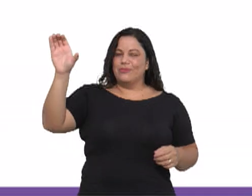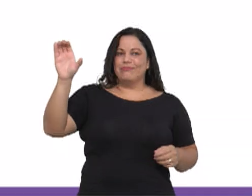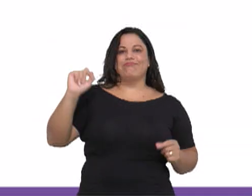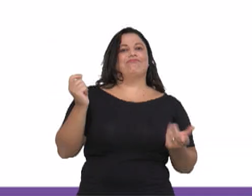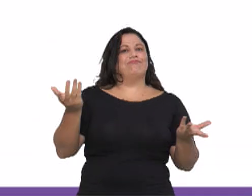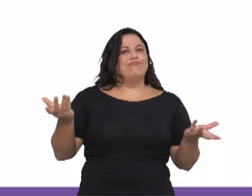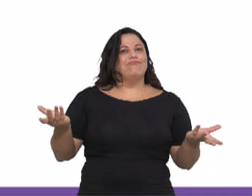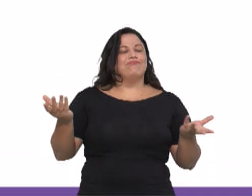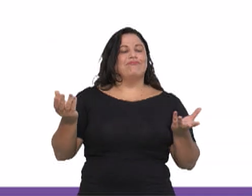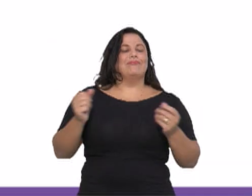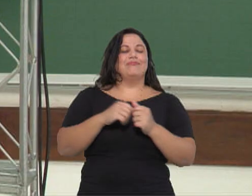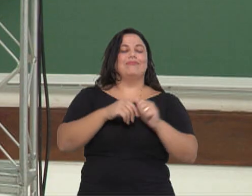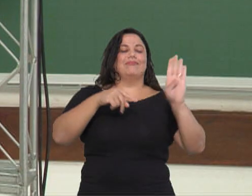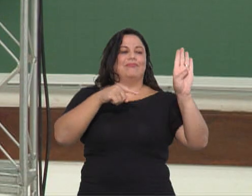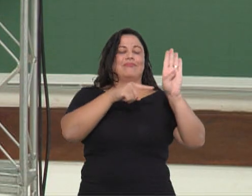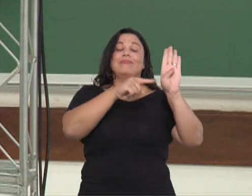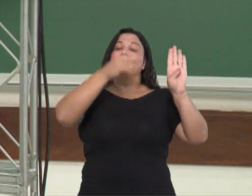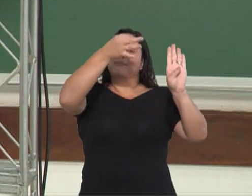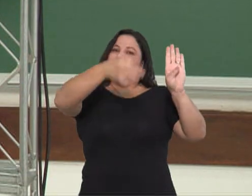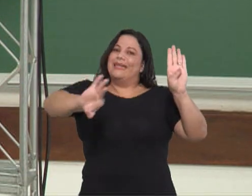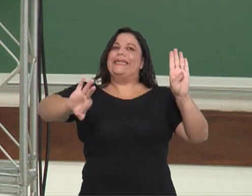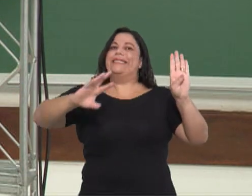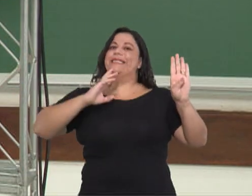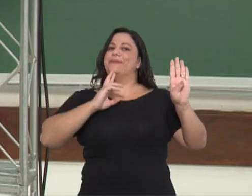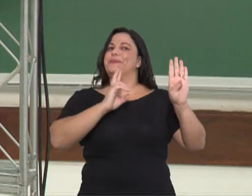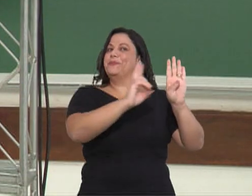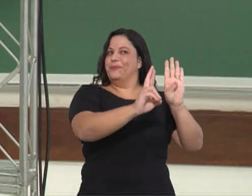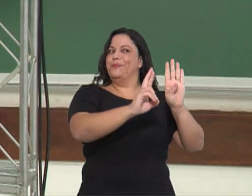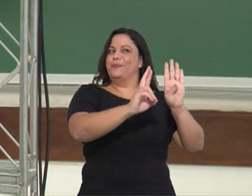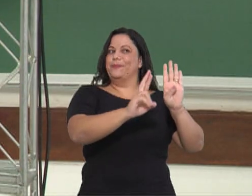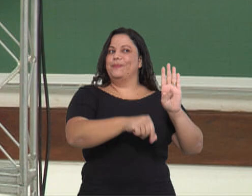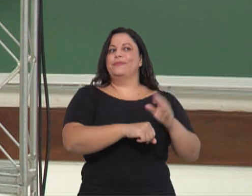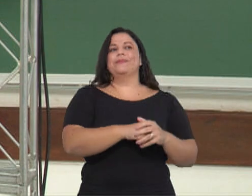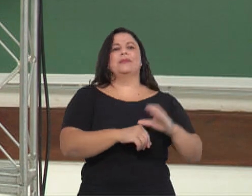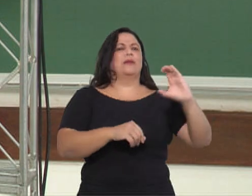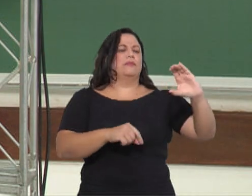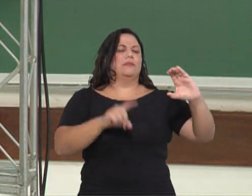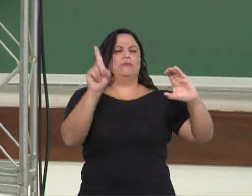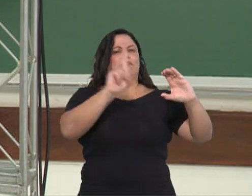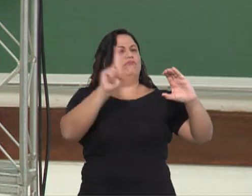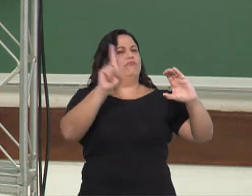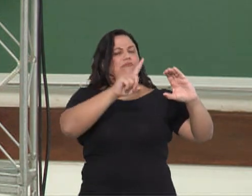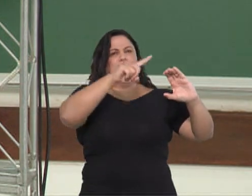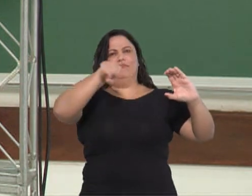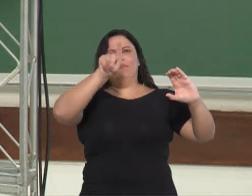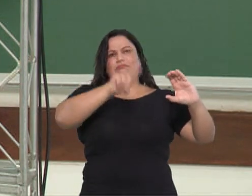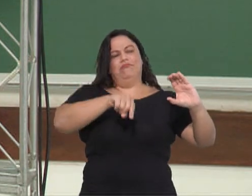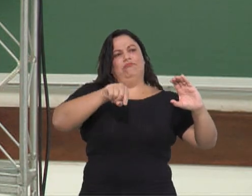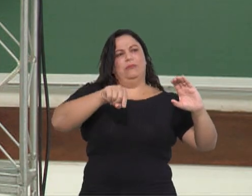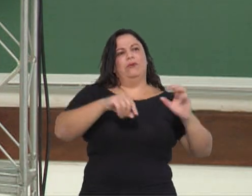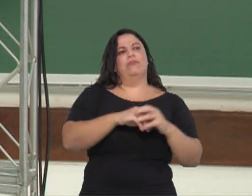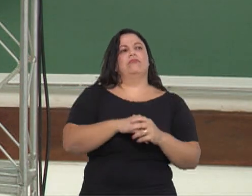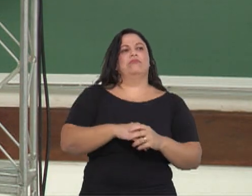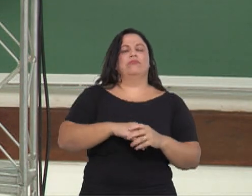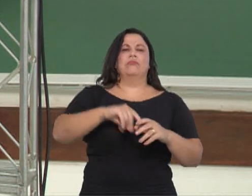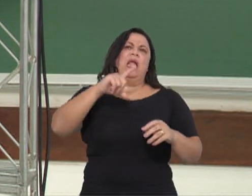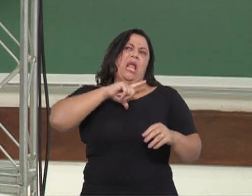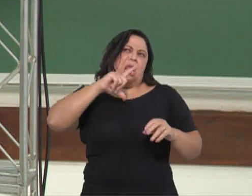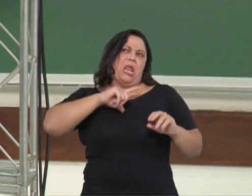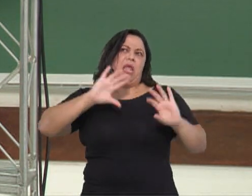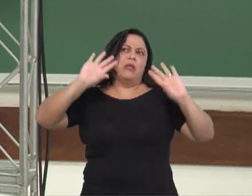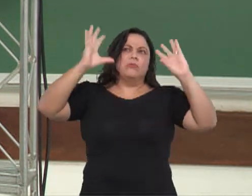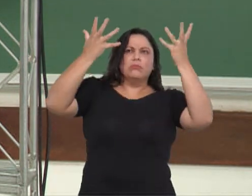a correta, africanos e católicos. Indígenas e africanos, não, existem algumas festas que têm elementos, festas de